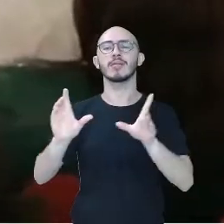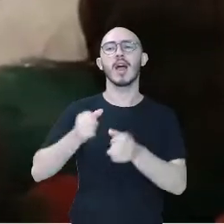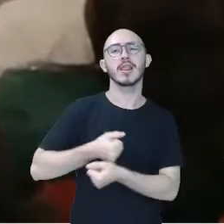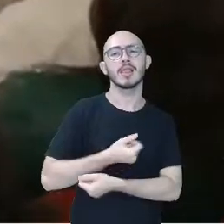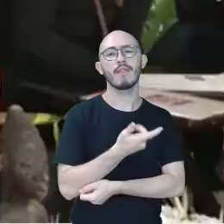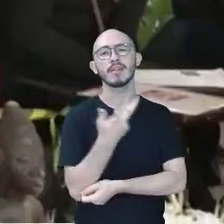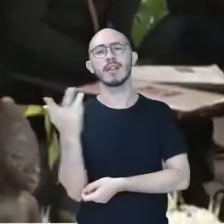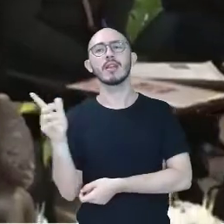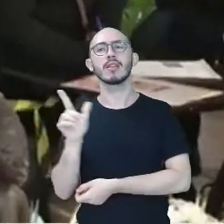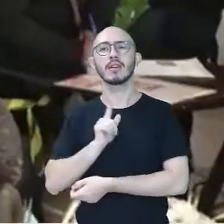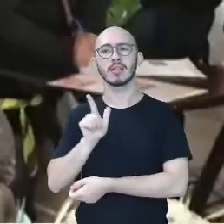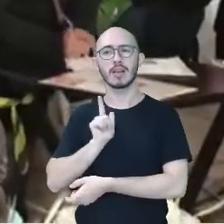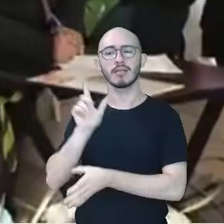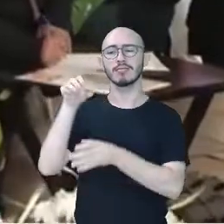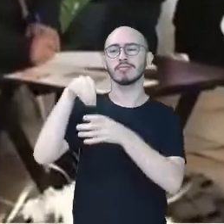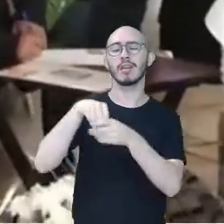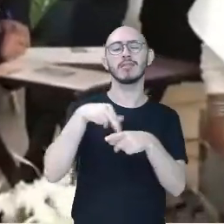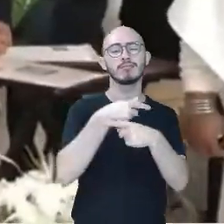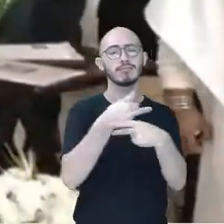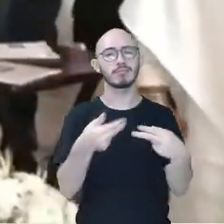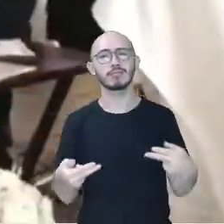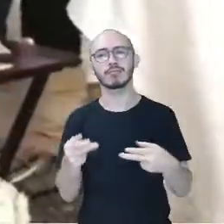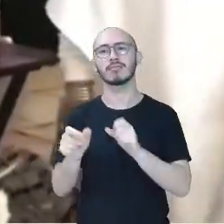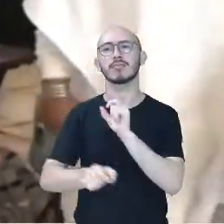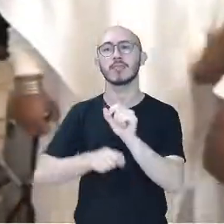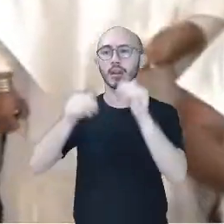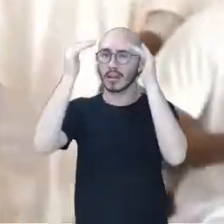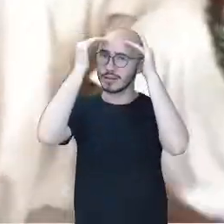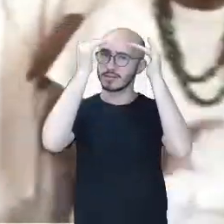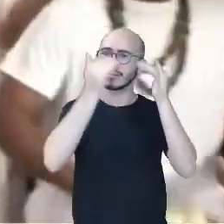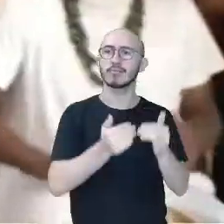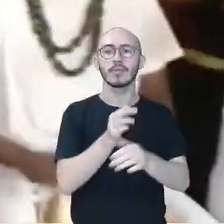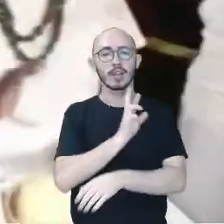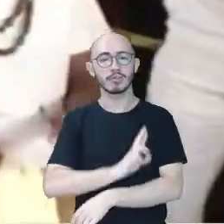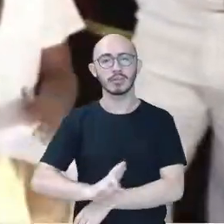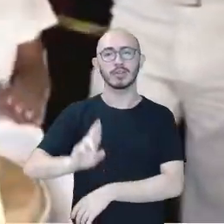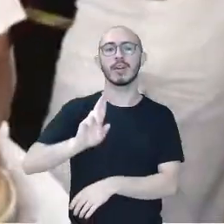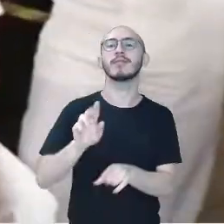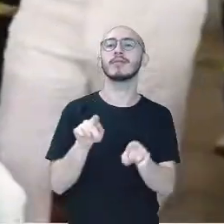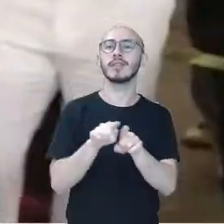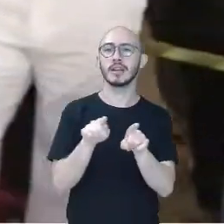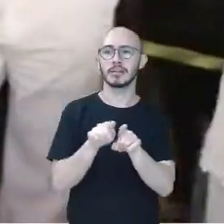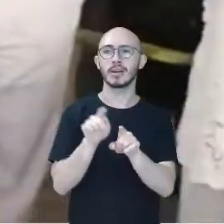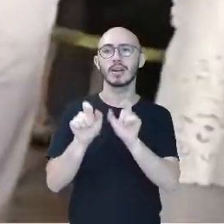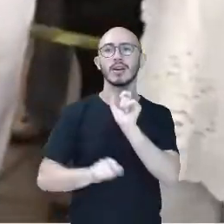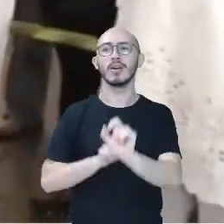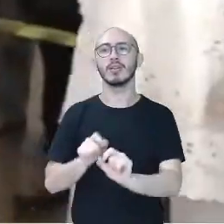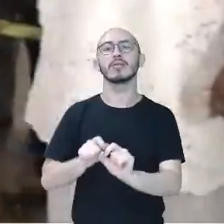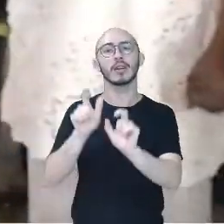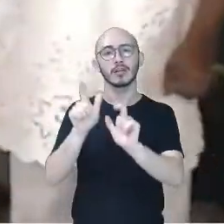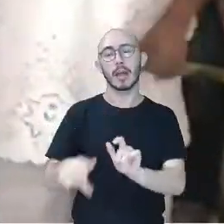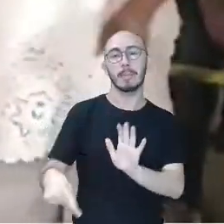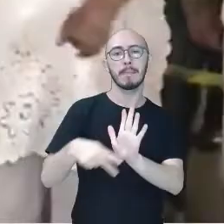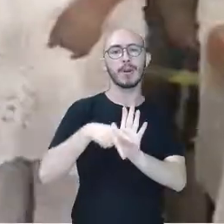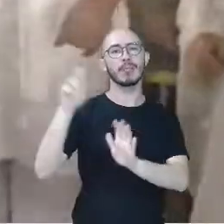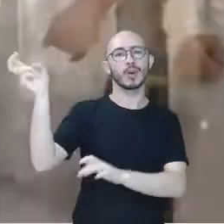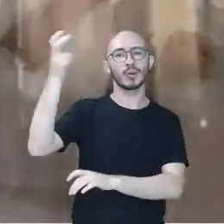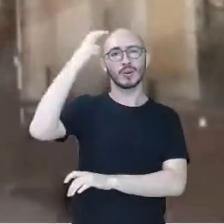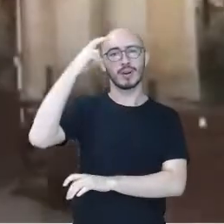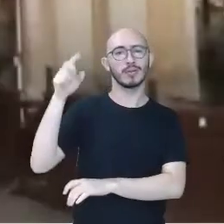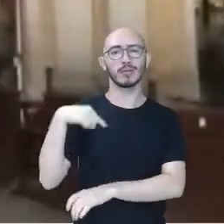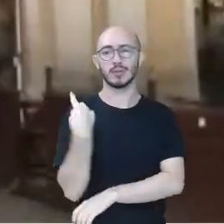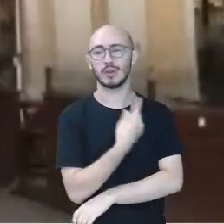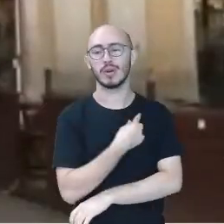pluralidade, diversidade, tolerância e religiosidade. É um bem cultural de todos nós,